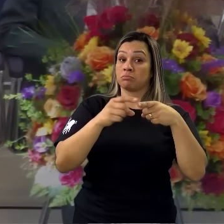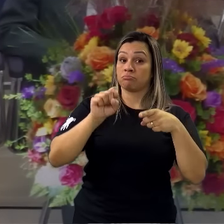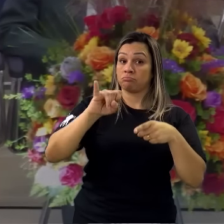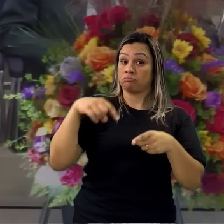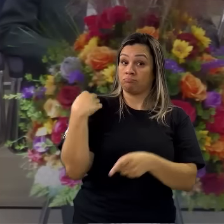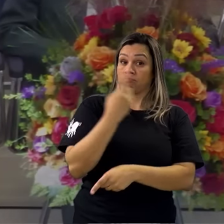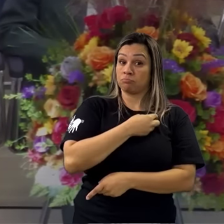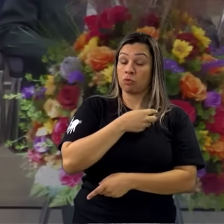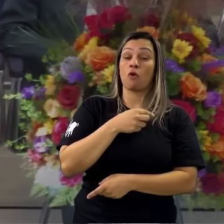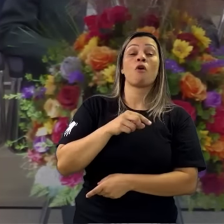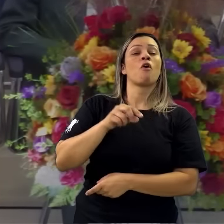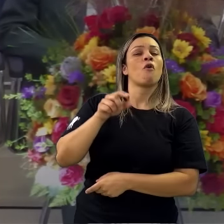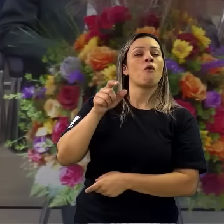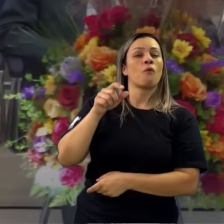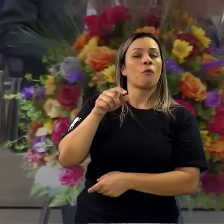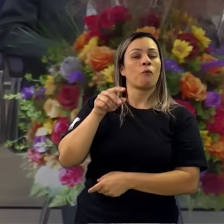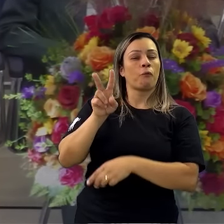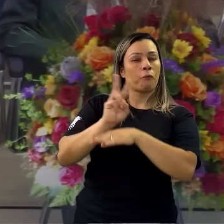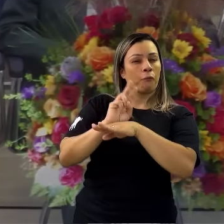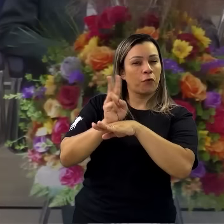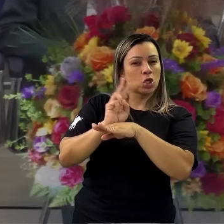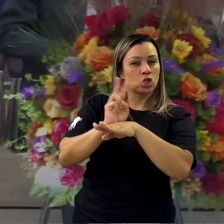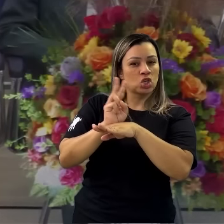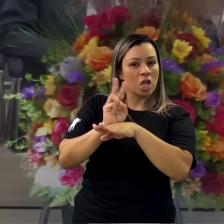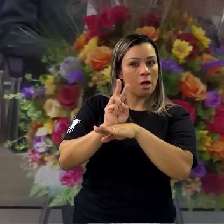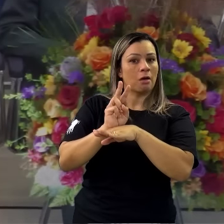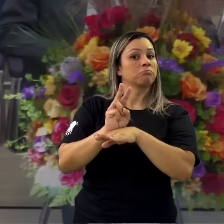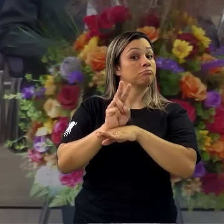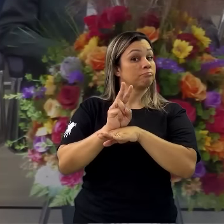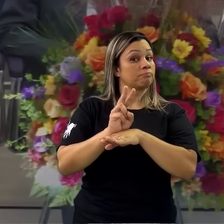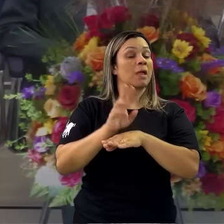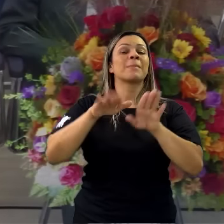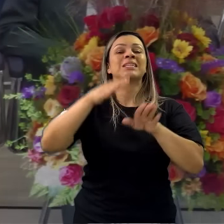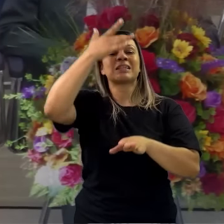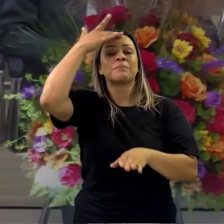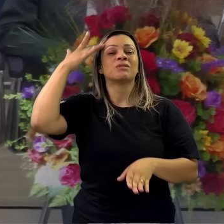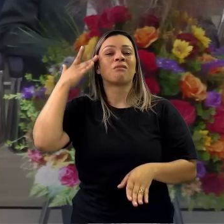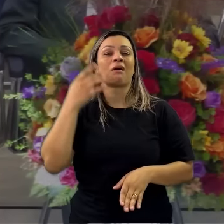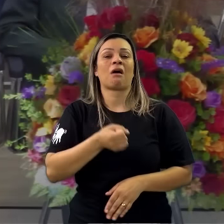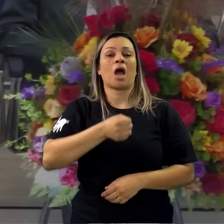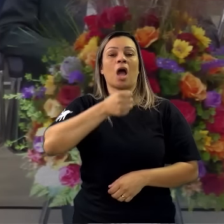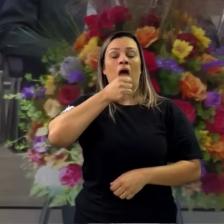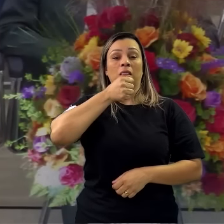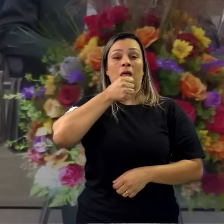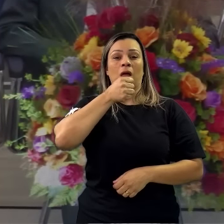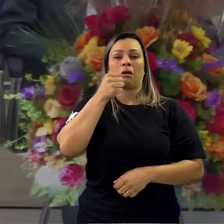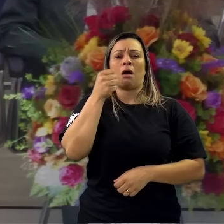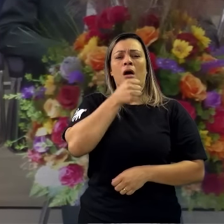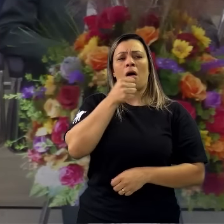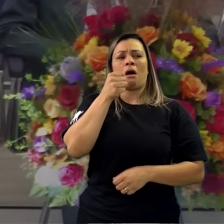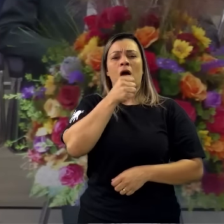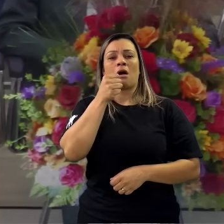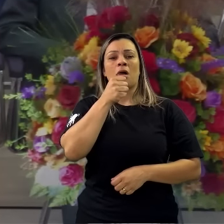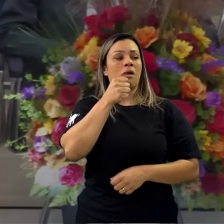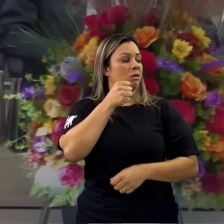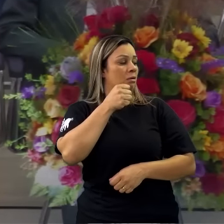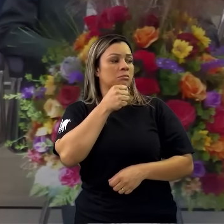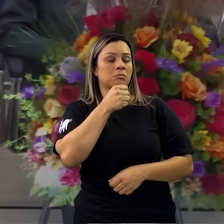que já existe parece que a pessoa pega um microfone e já com o dom da disputa Quem cantou antes cantou muito eu tenho que vir agora e cantar um pouco mais